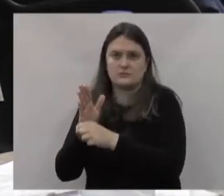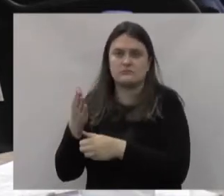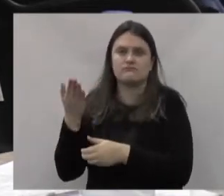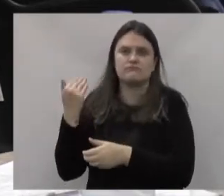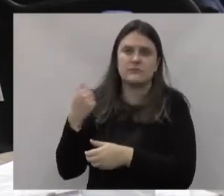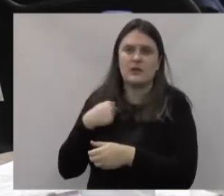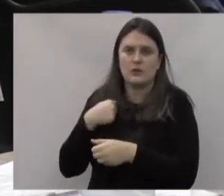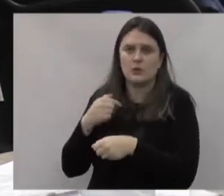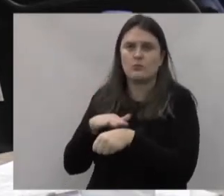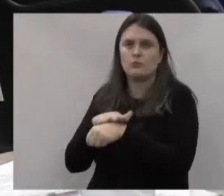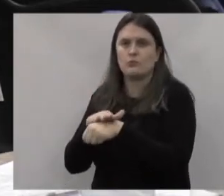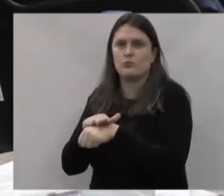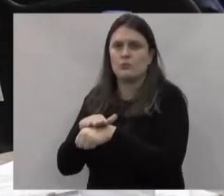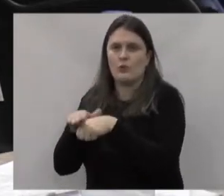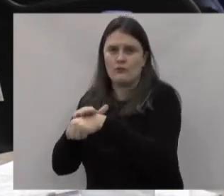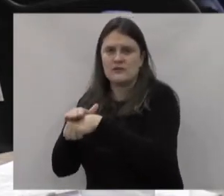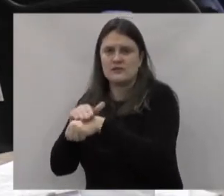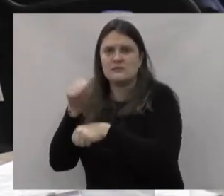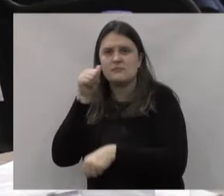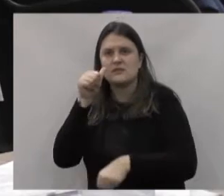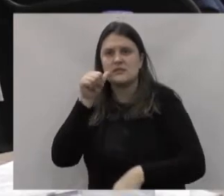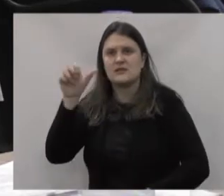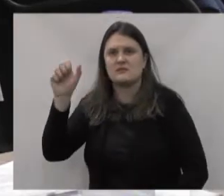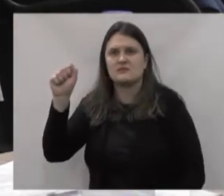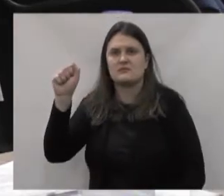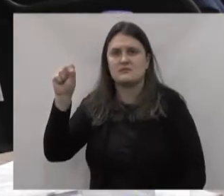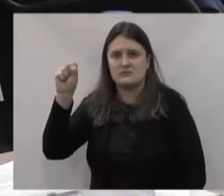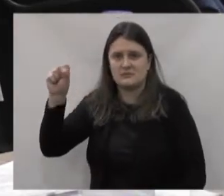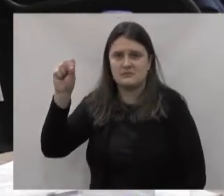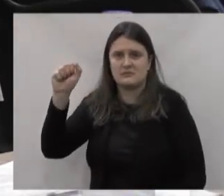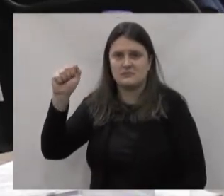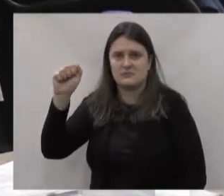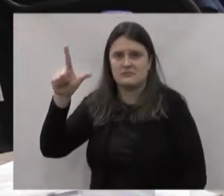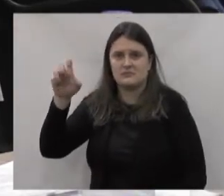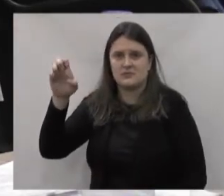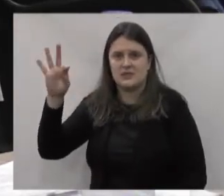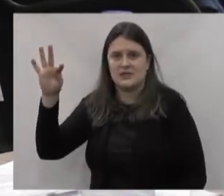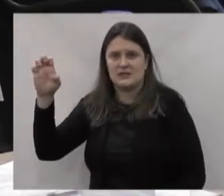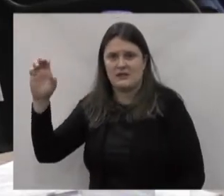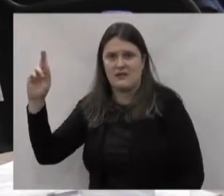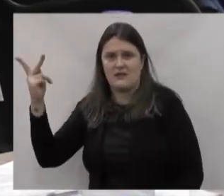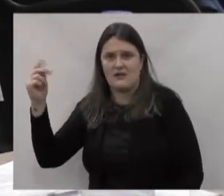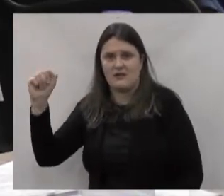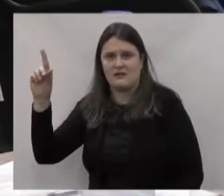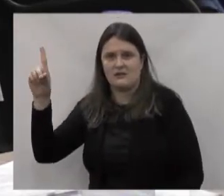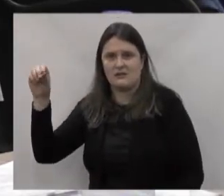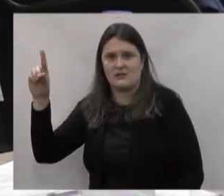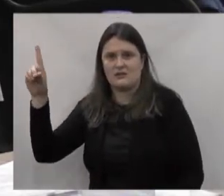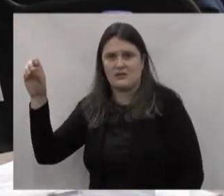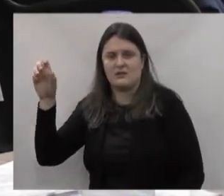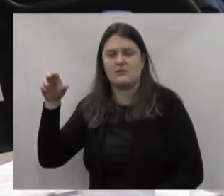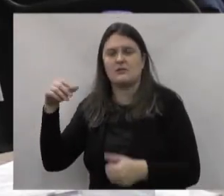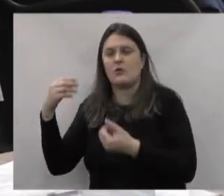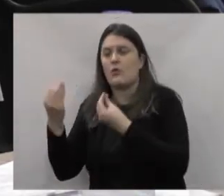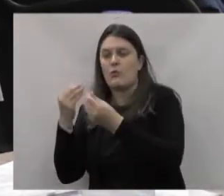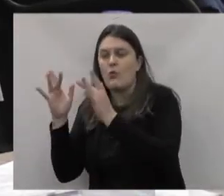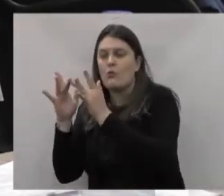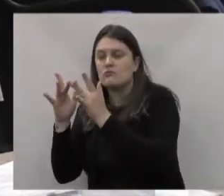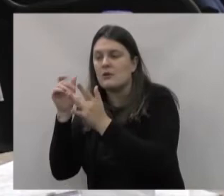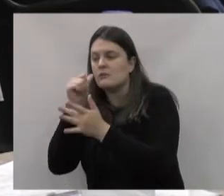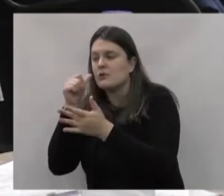até procurei a Salete da Haddad, né, e eles deram um jeito na época de entrar em contato com essa